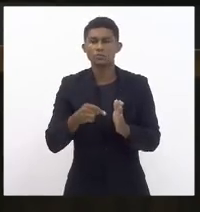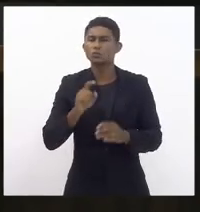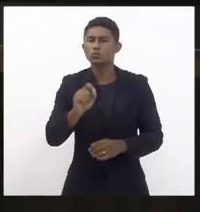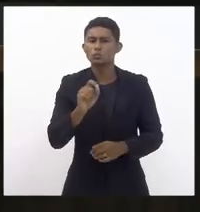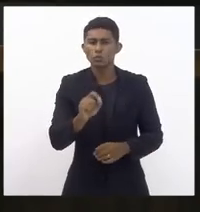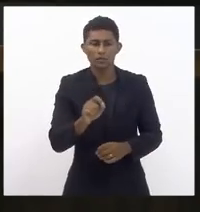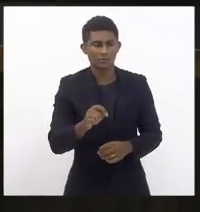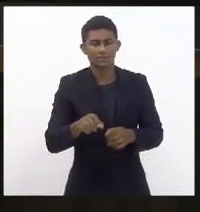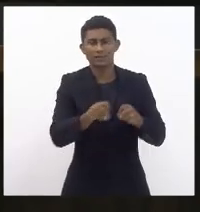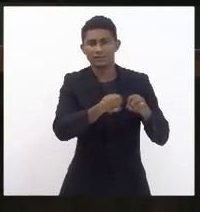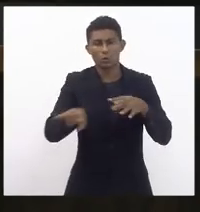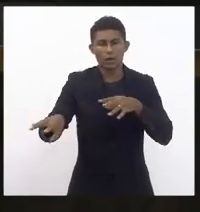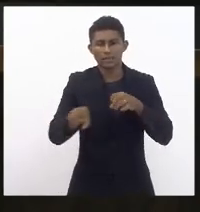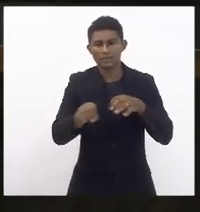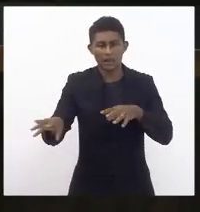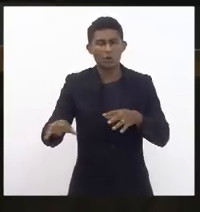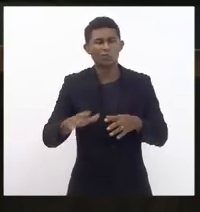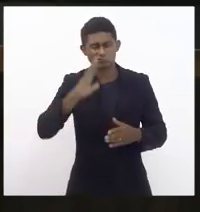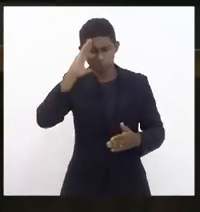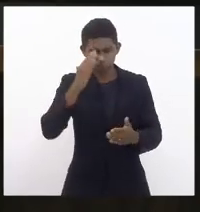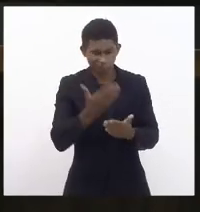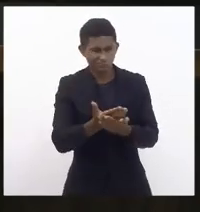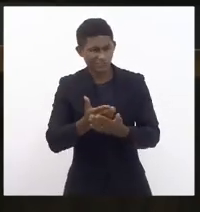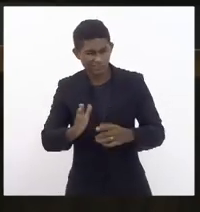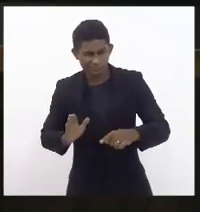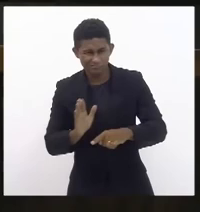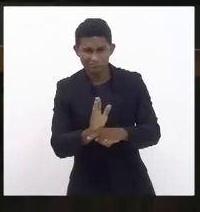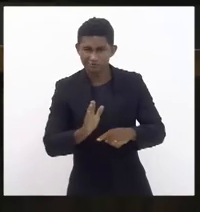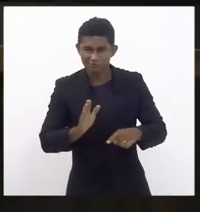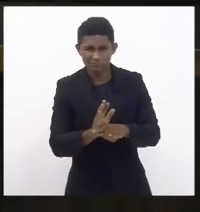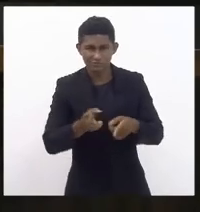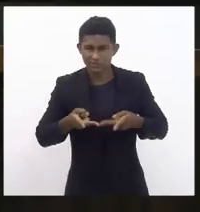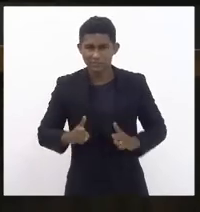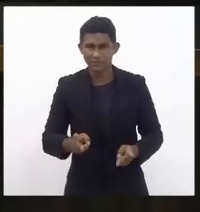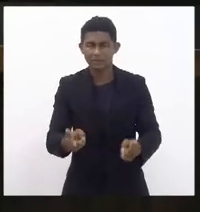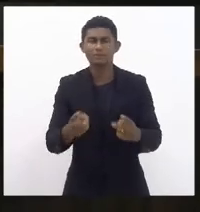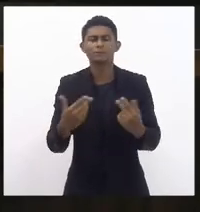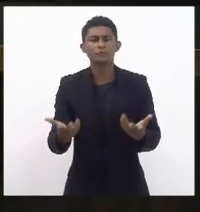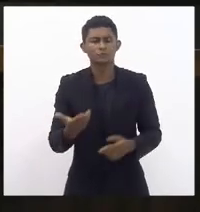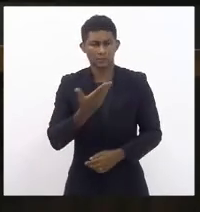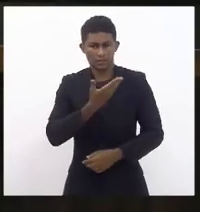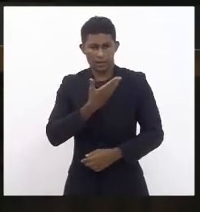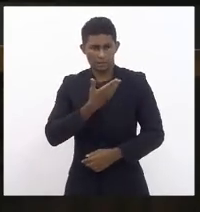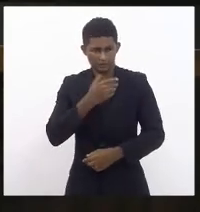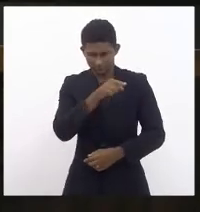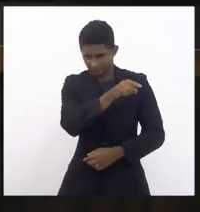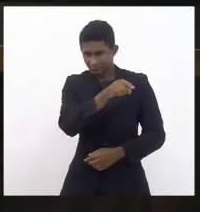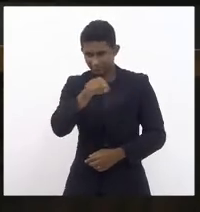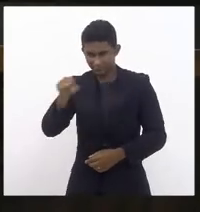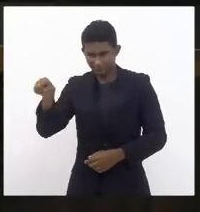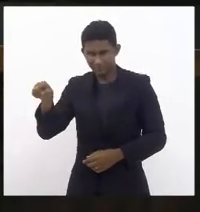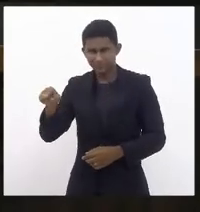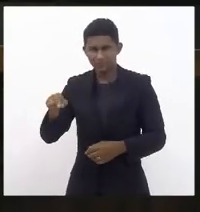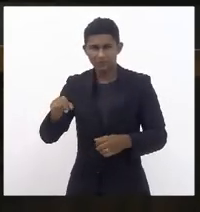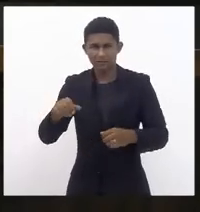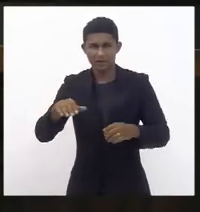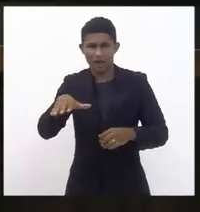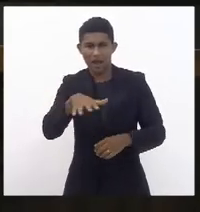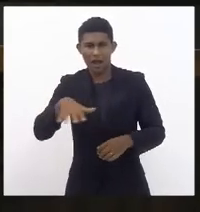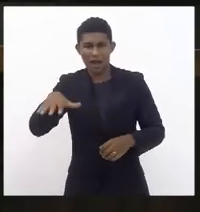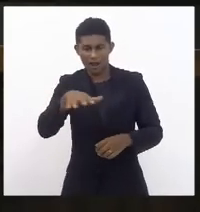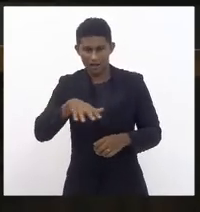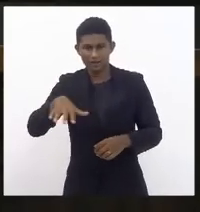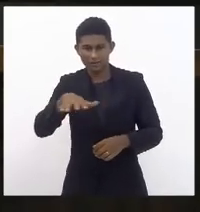a o público as qualidades e eu tenho sido instaurada pelos meus companheiros do movimento de Educação do